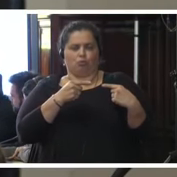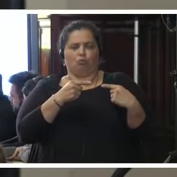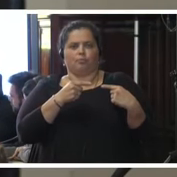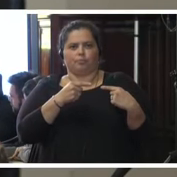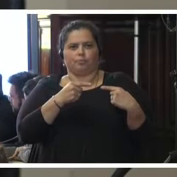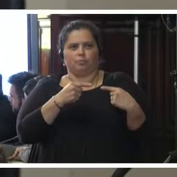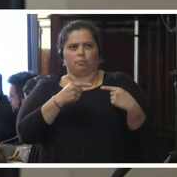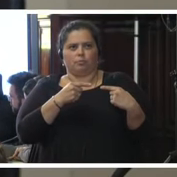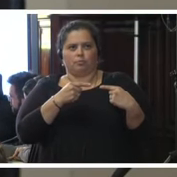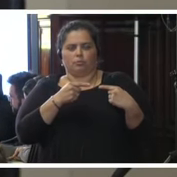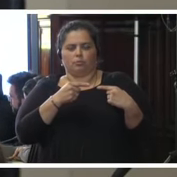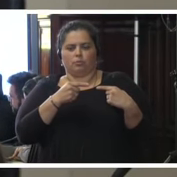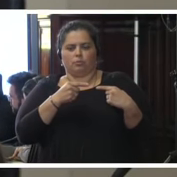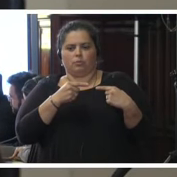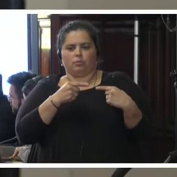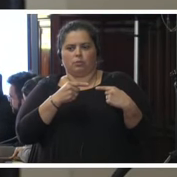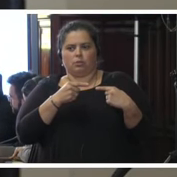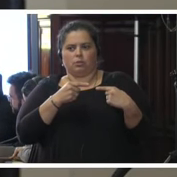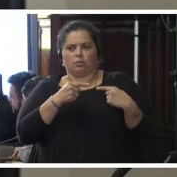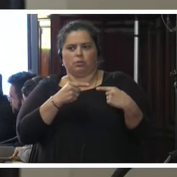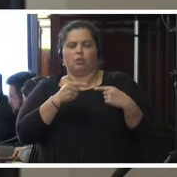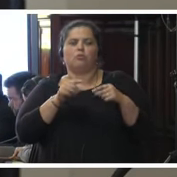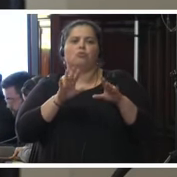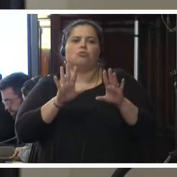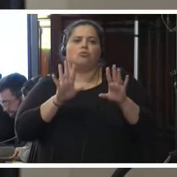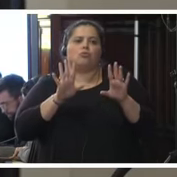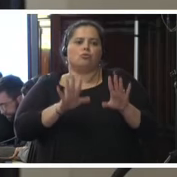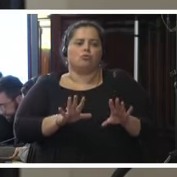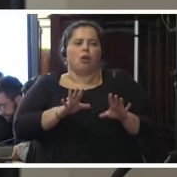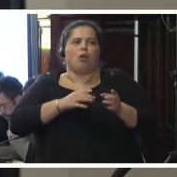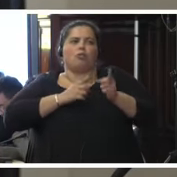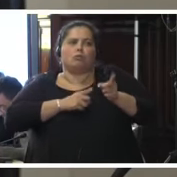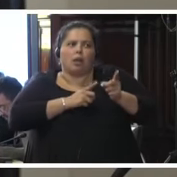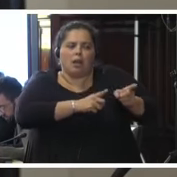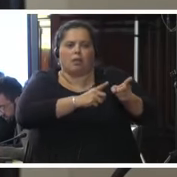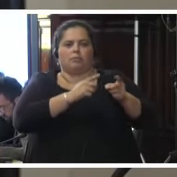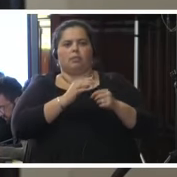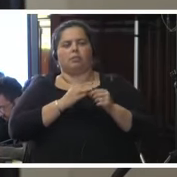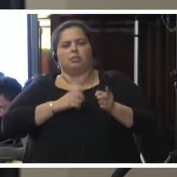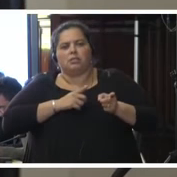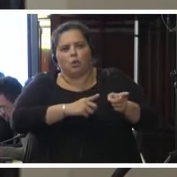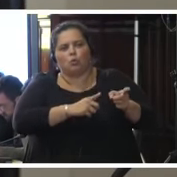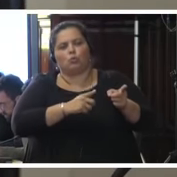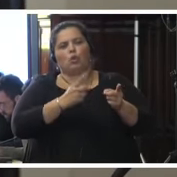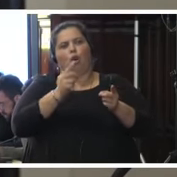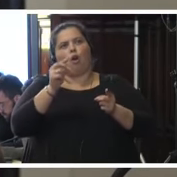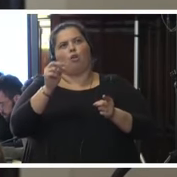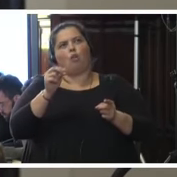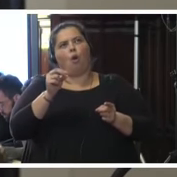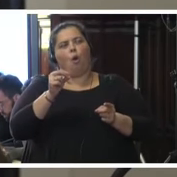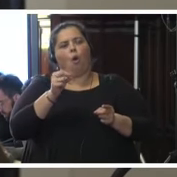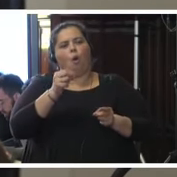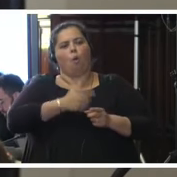trata-se de incidentes de execução sumária, sem investigação, sem inquérito, sem julgamento e